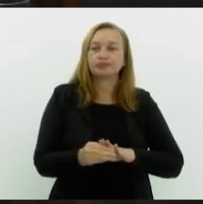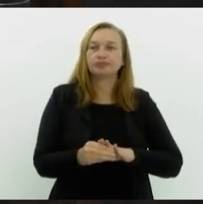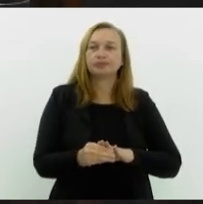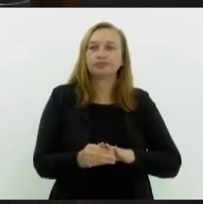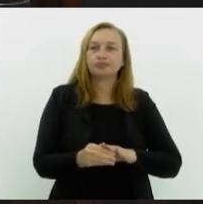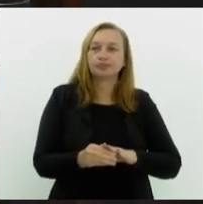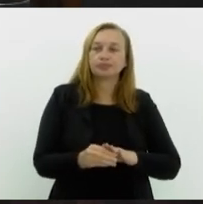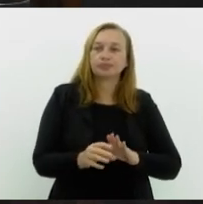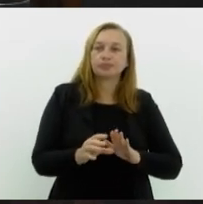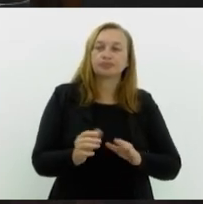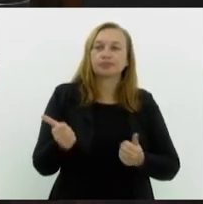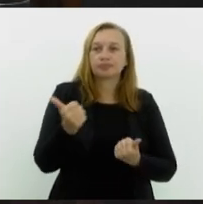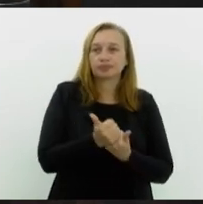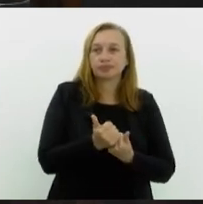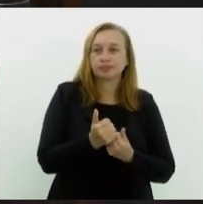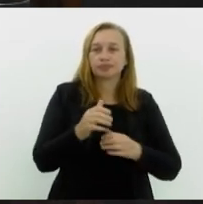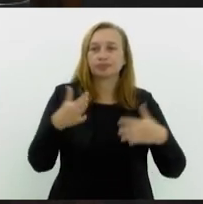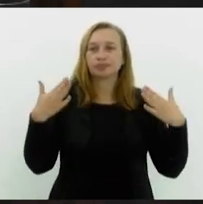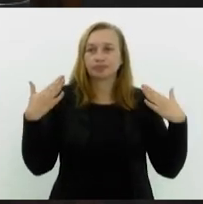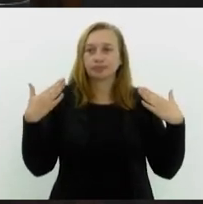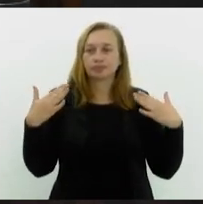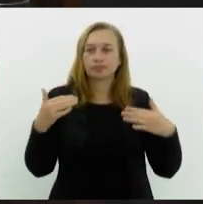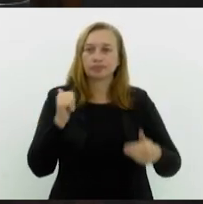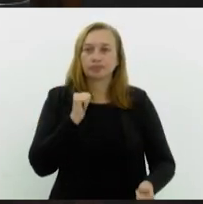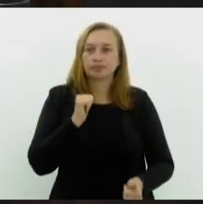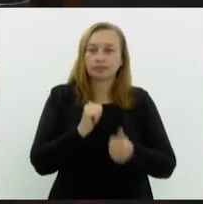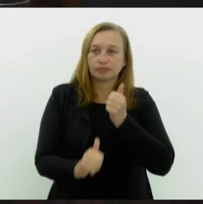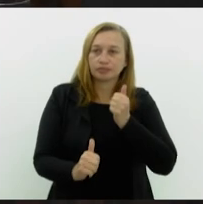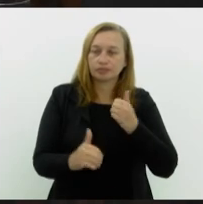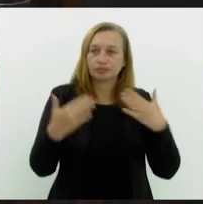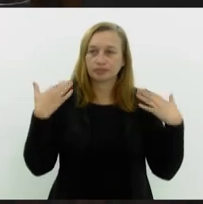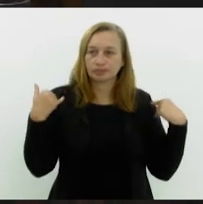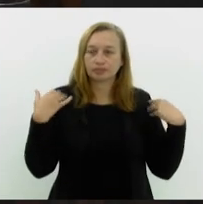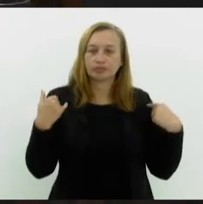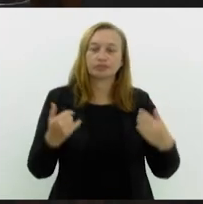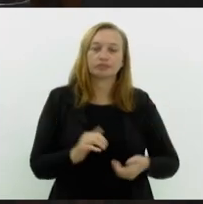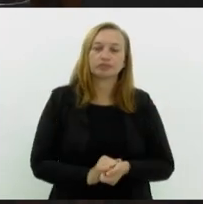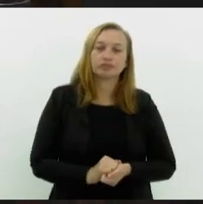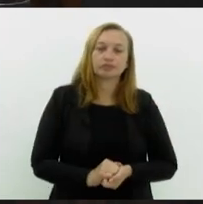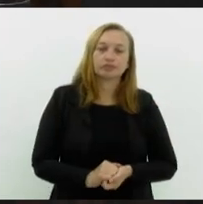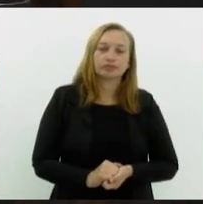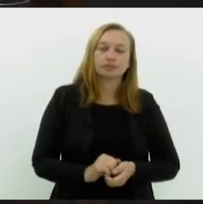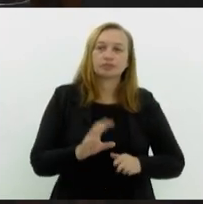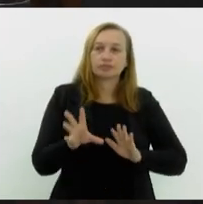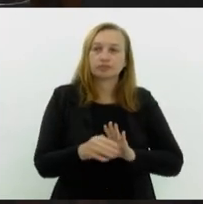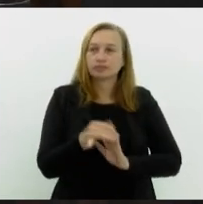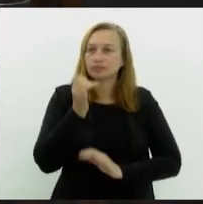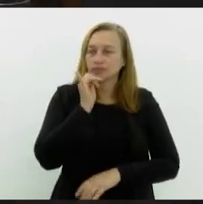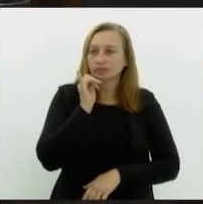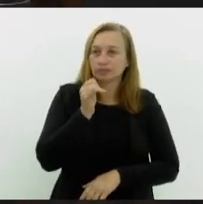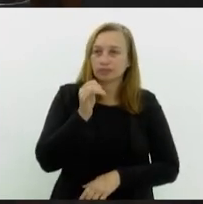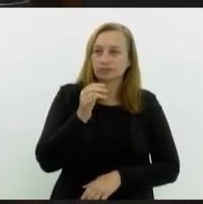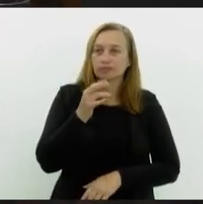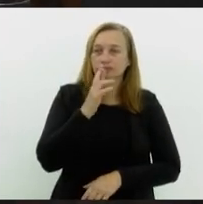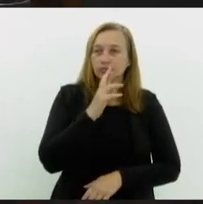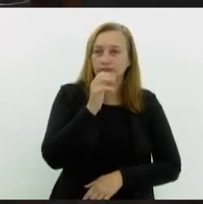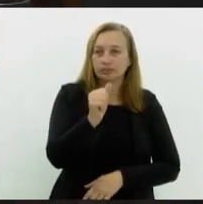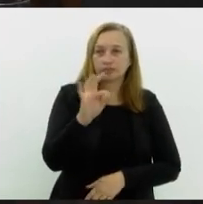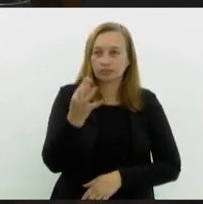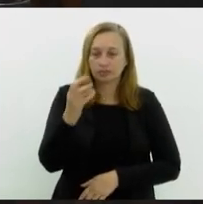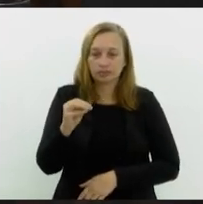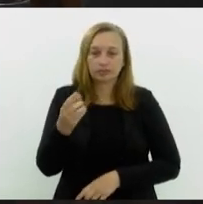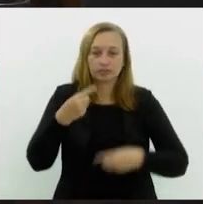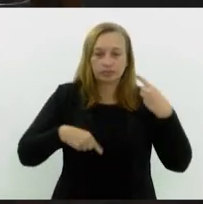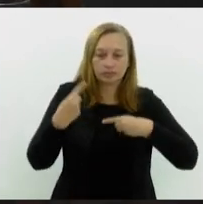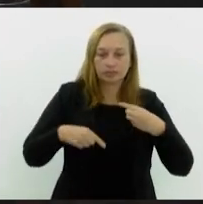substitutivo de esporte e lazer favorável com a emenda da Comissão de Constituição e Justiça. Relator, deputado Rodrigo Amorim, Thiago Galhaço. Em